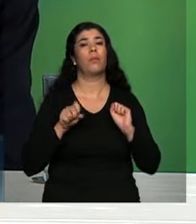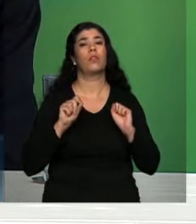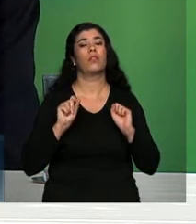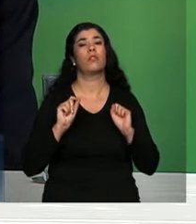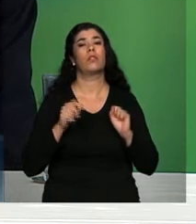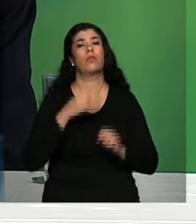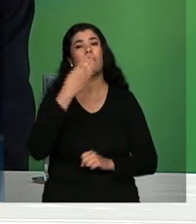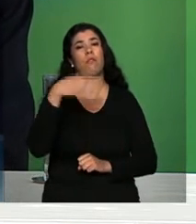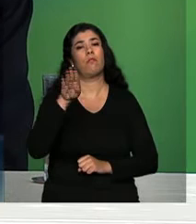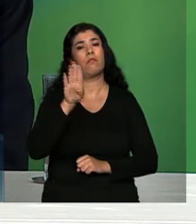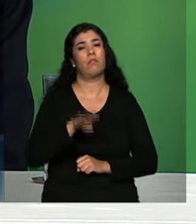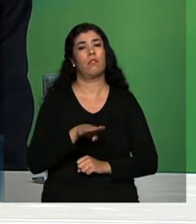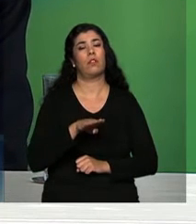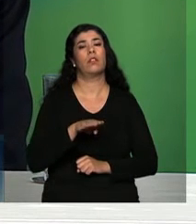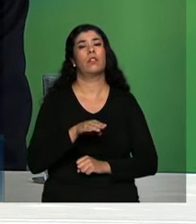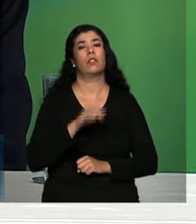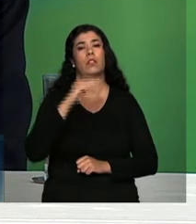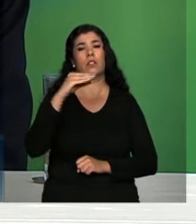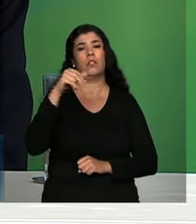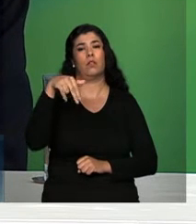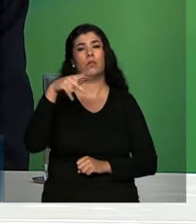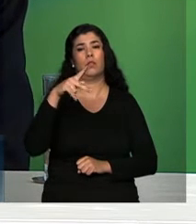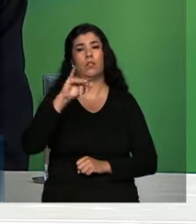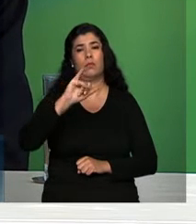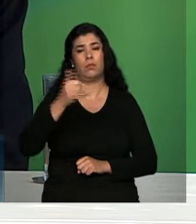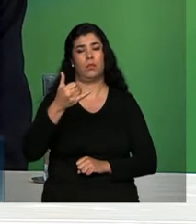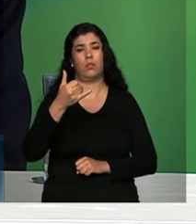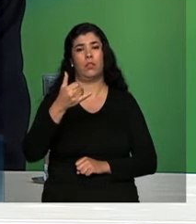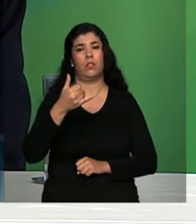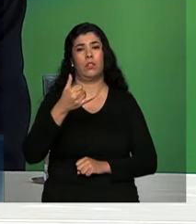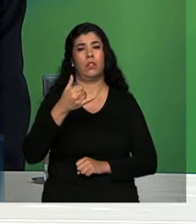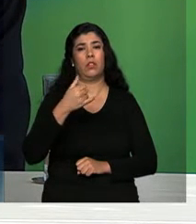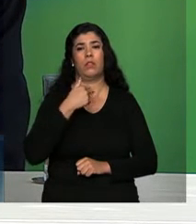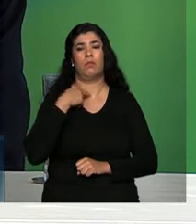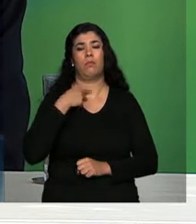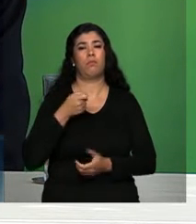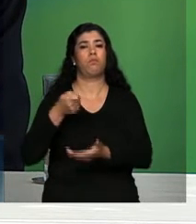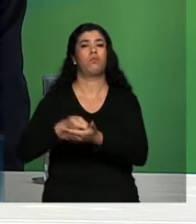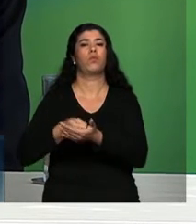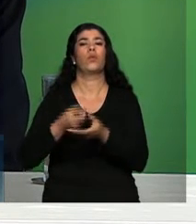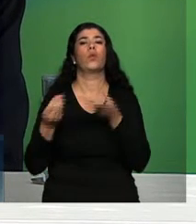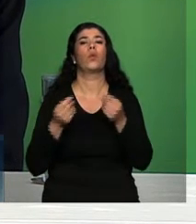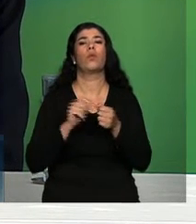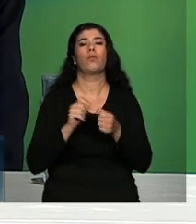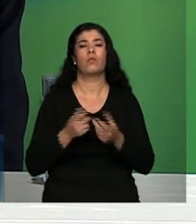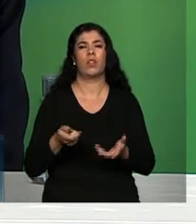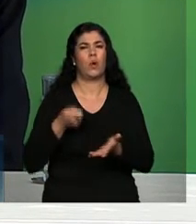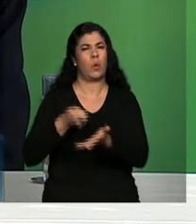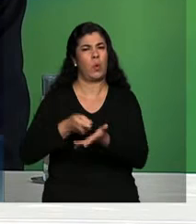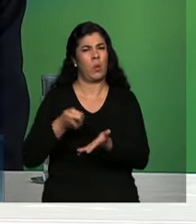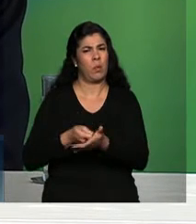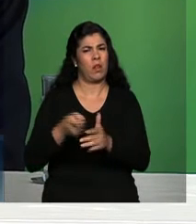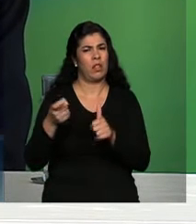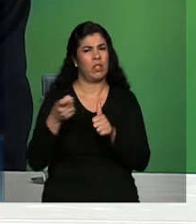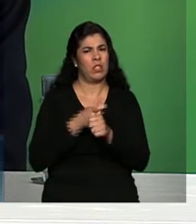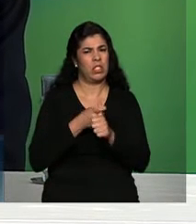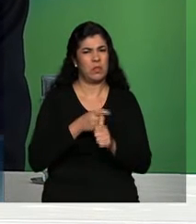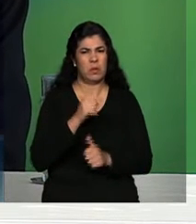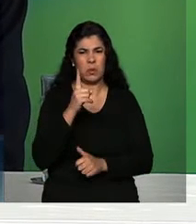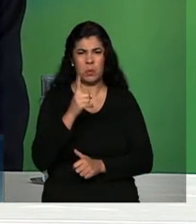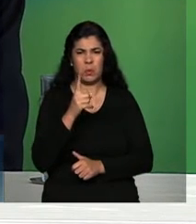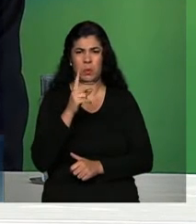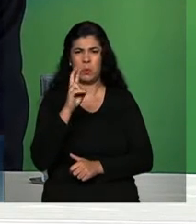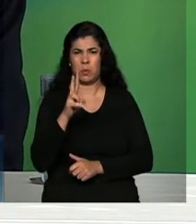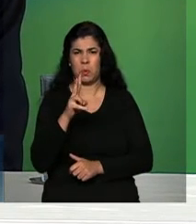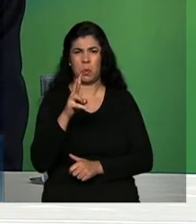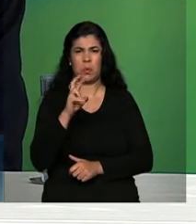simplesmente cancelar esse CNPJ e não ter o que cobrar, porque fazer cobrança de dívida ativa de um real ou de